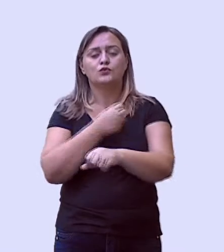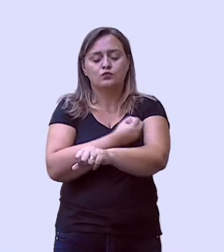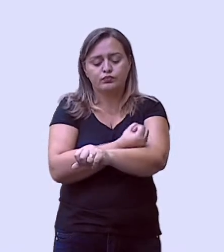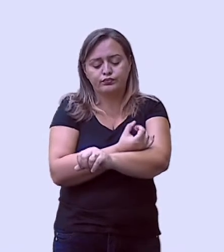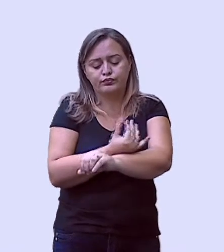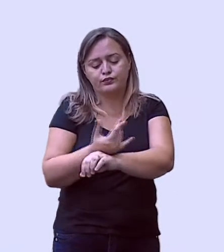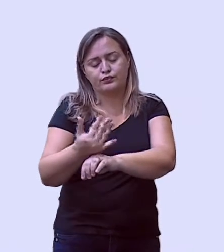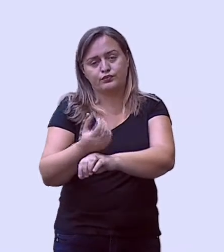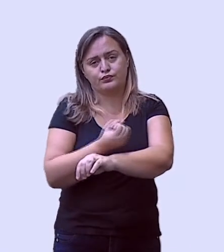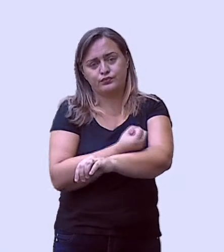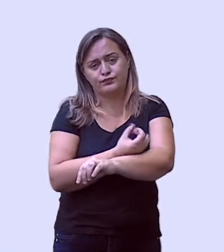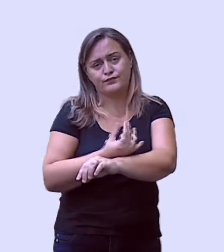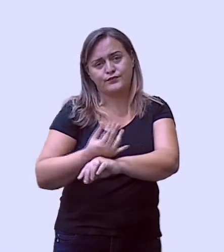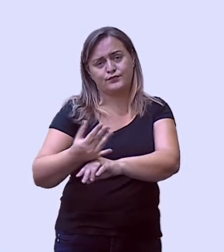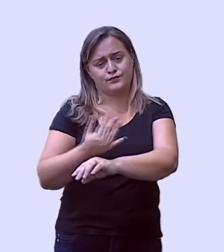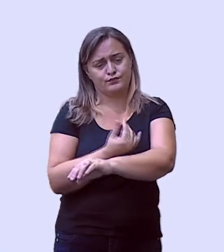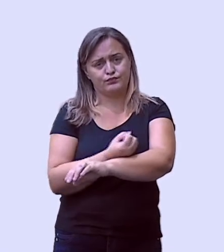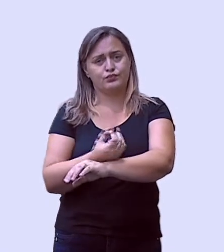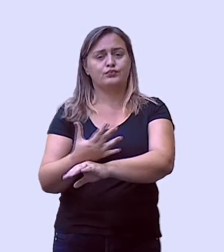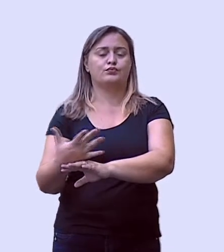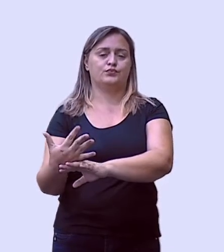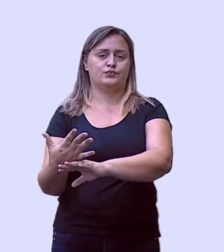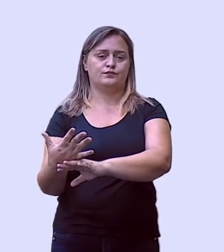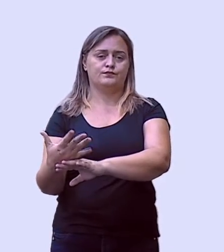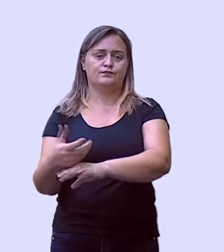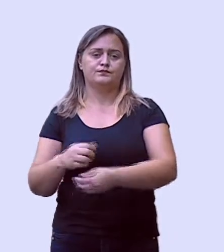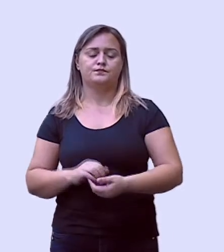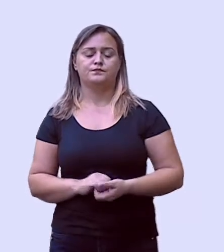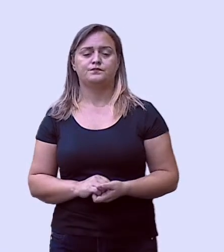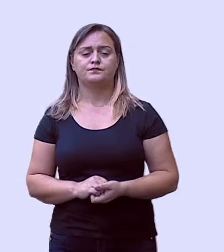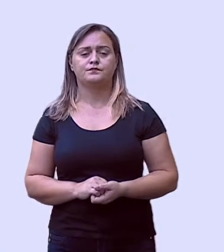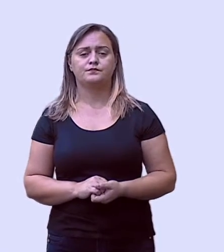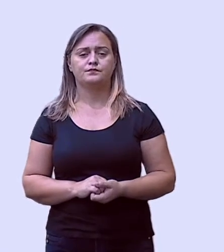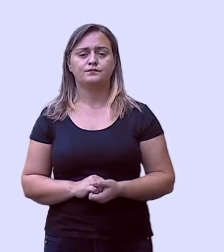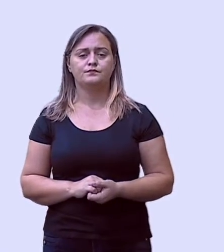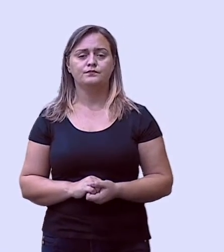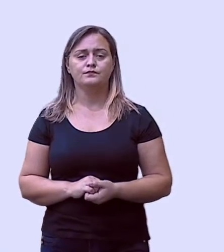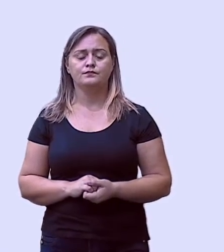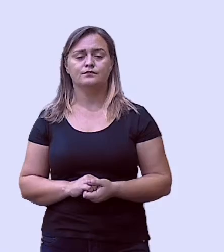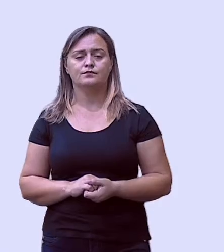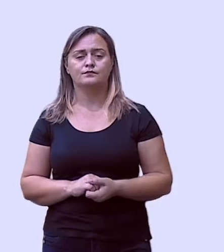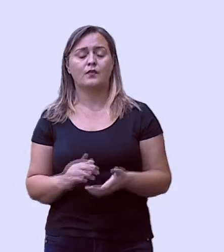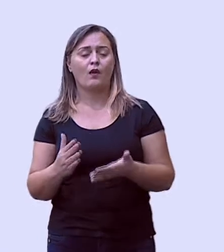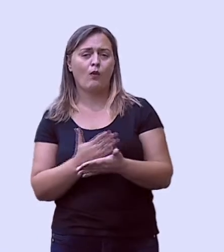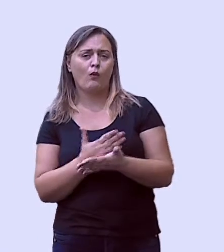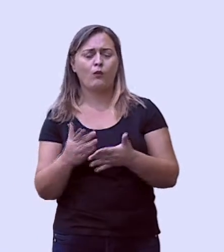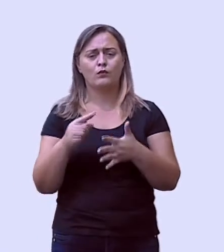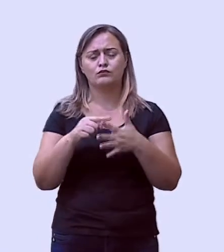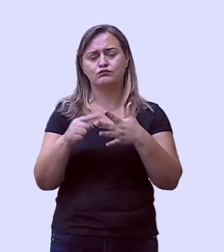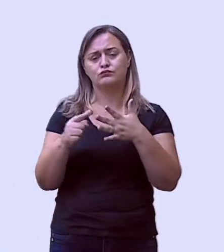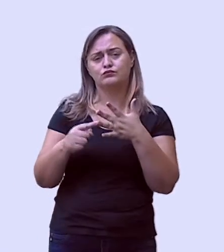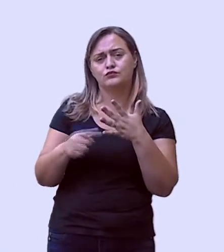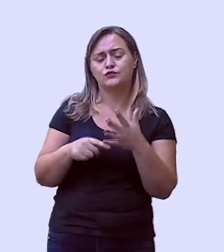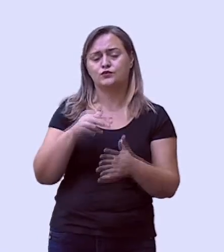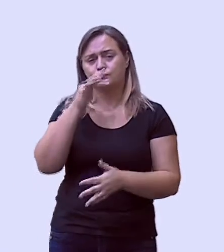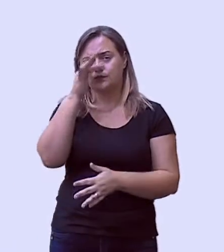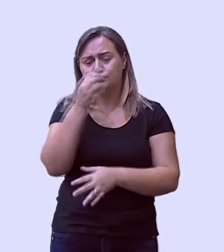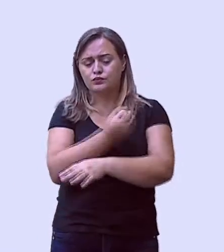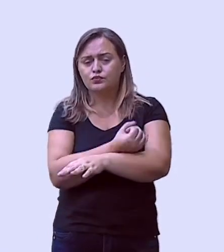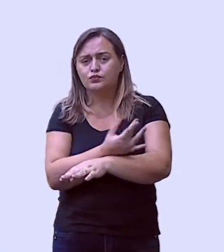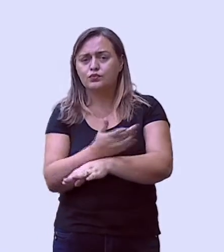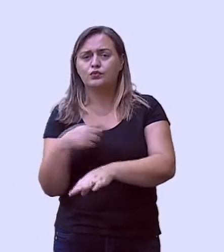gato, cedro e o angico vermelho. Estas são algumas das espécies que vão estar